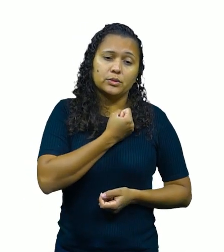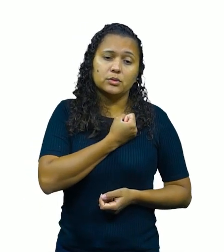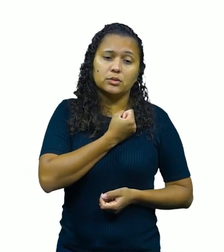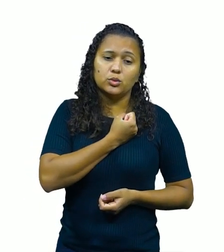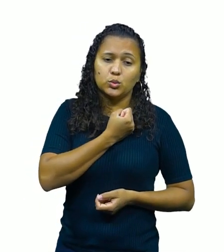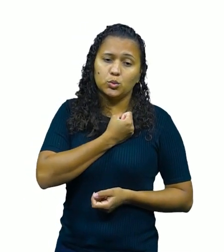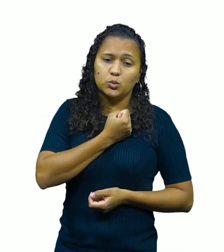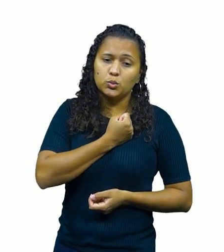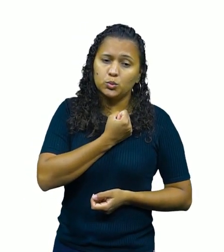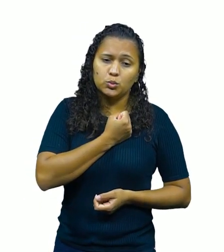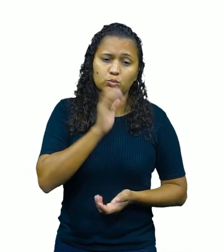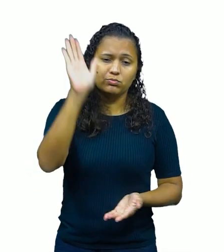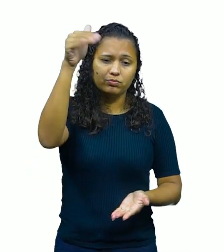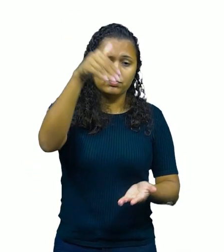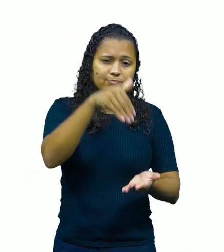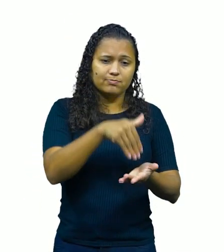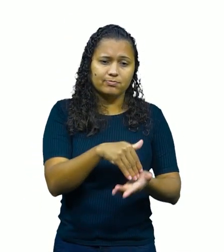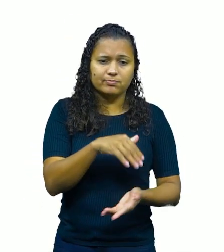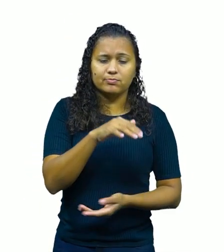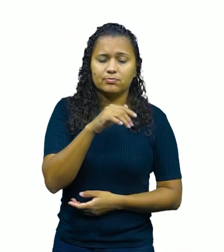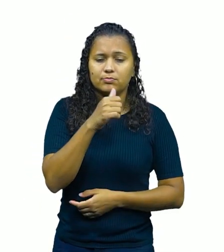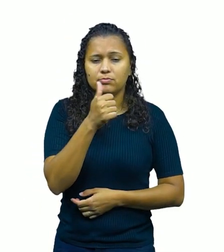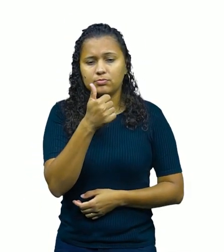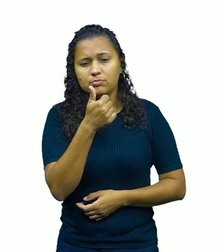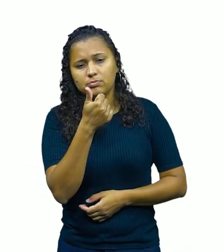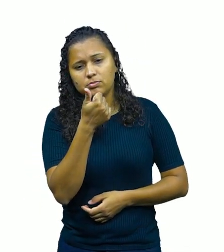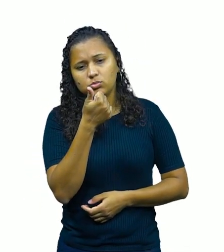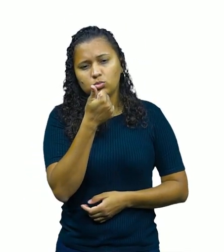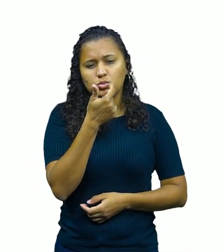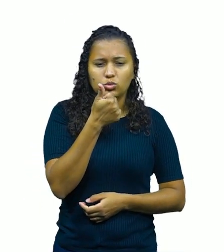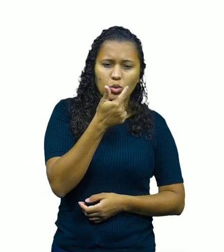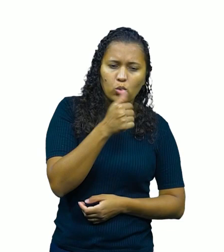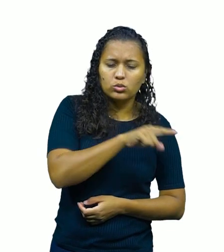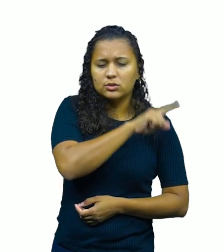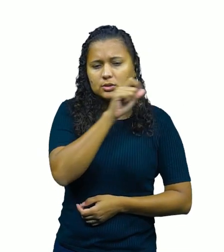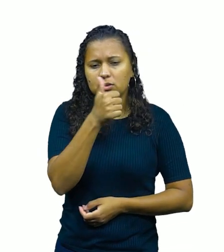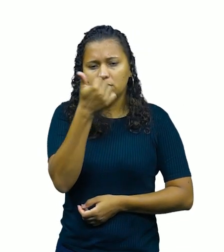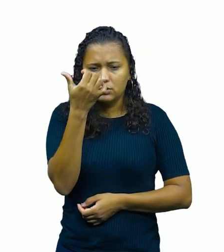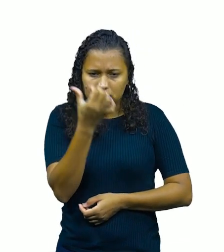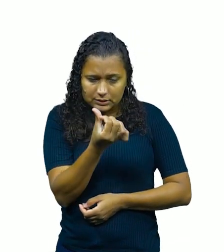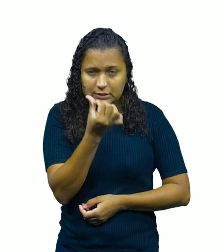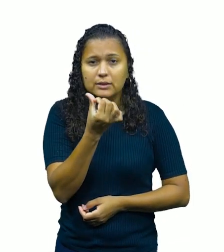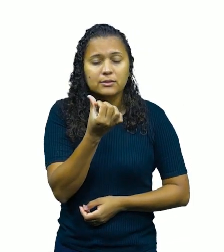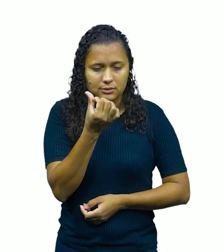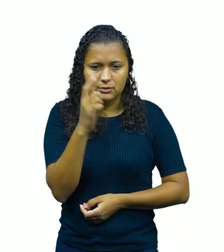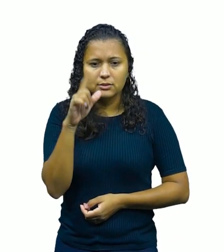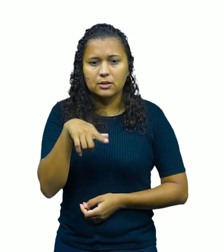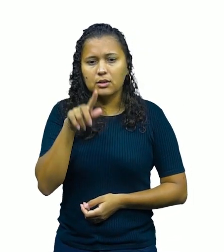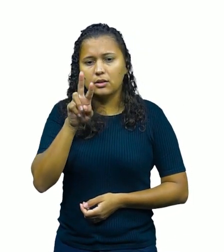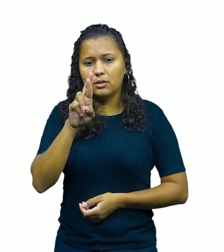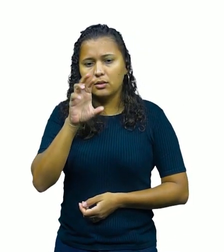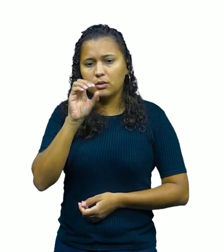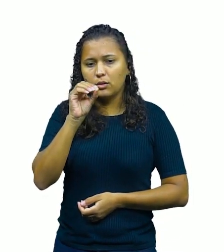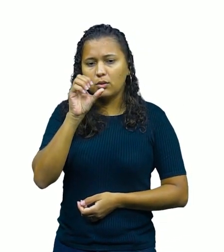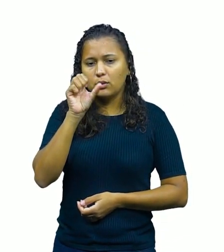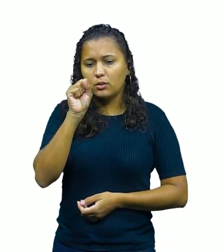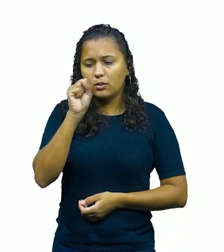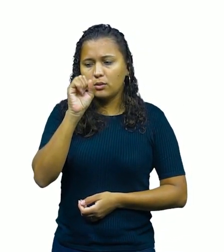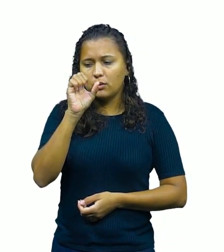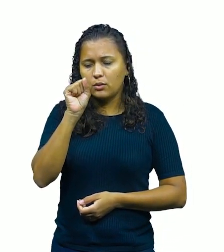Vamos lá para o extremo, vamos lá para as que não precisam de grande acabamento. Você tem ali de 12 a 16, que são as do tipo